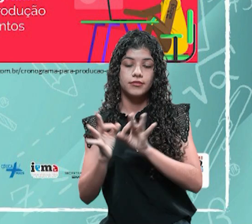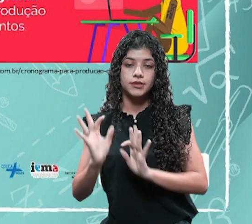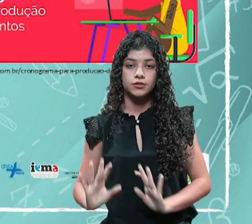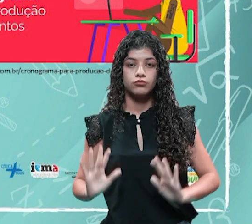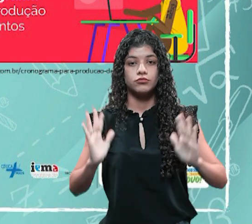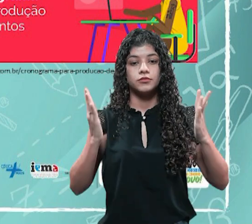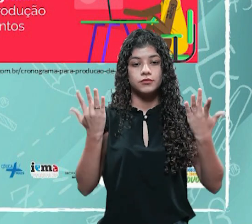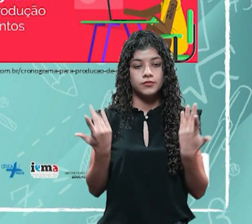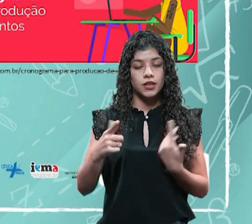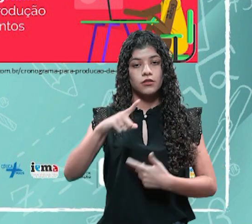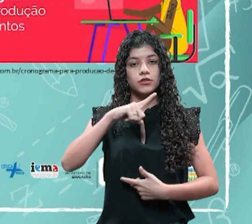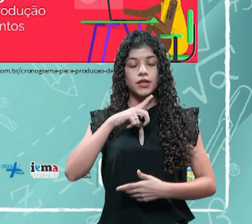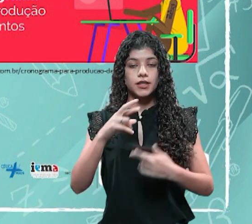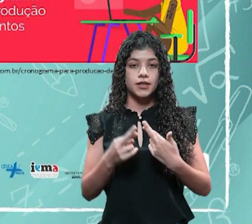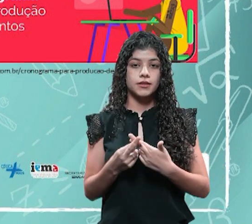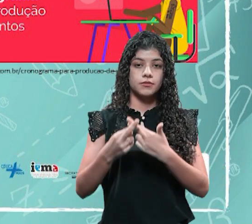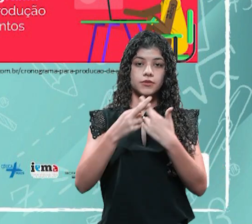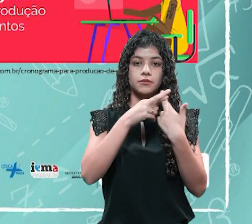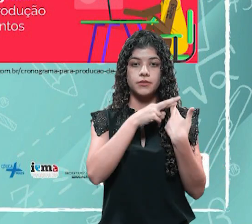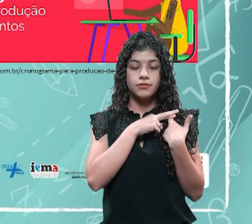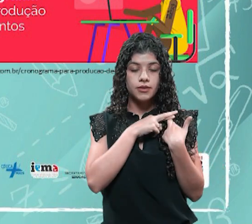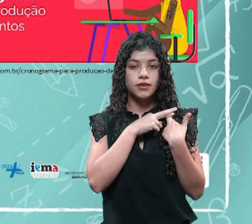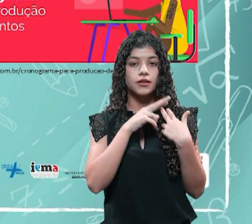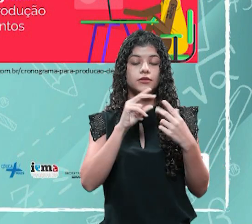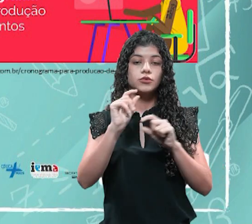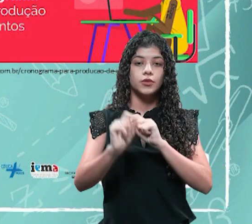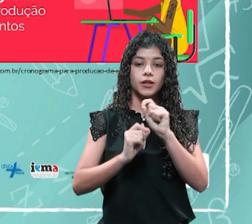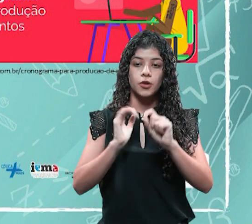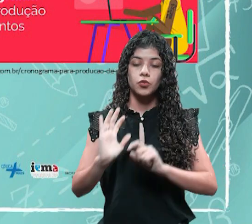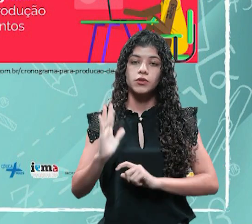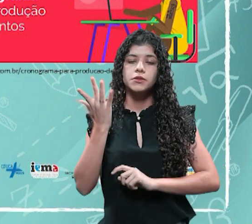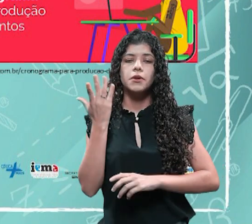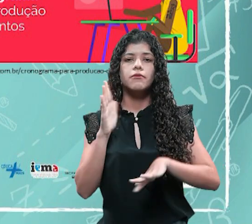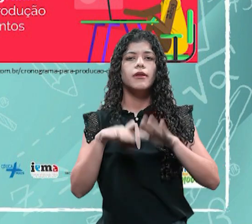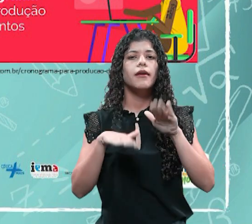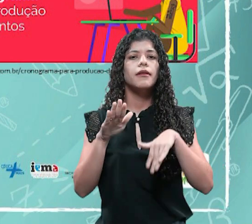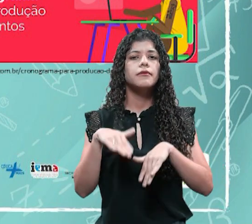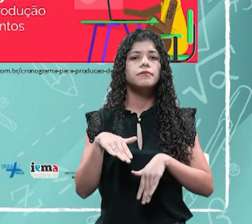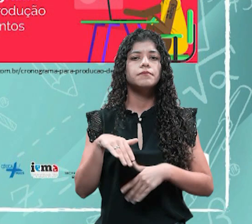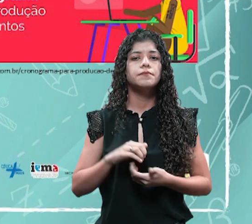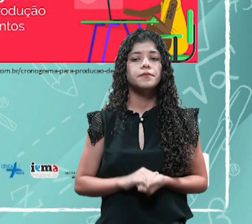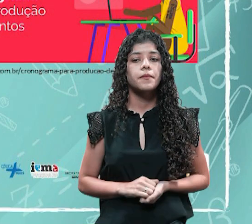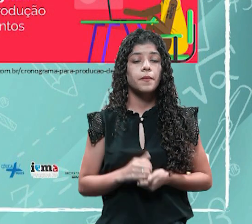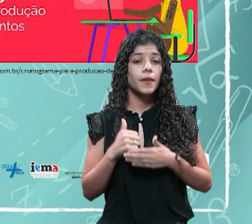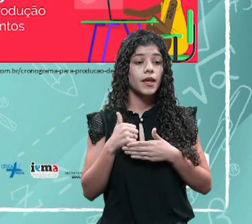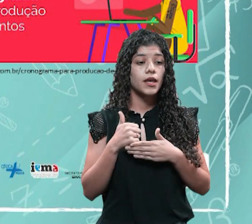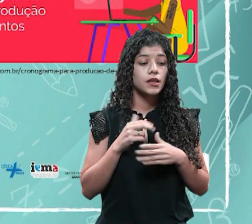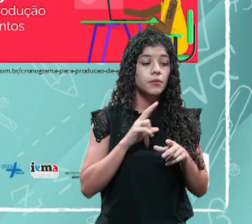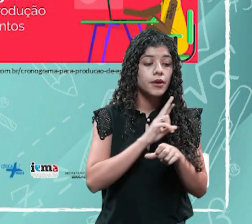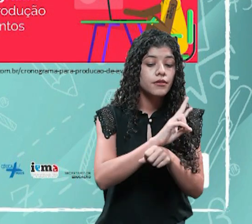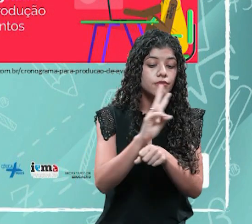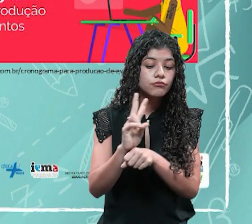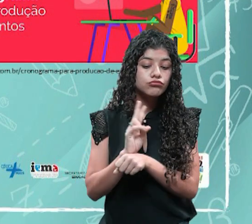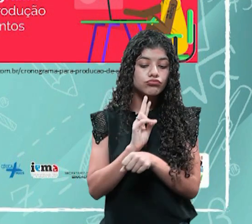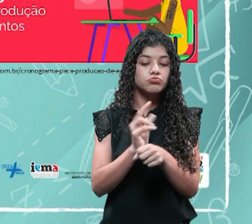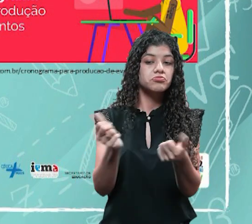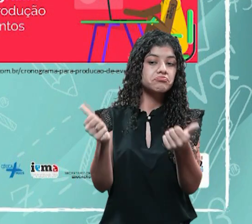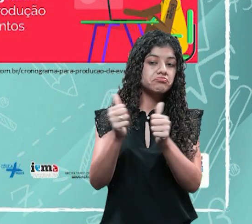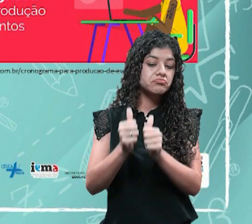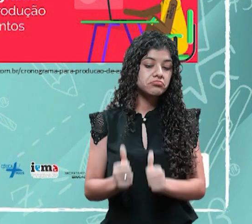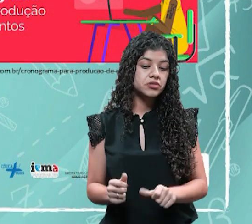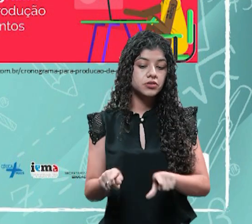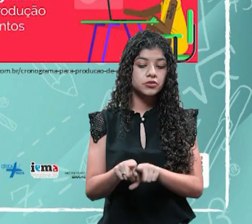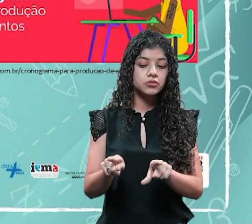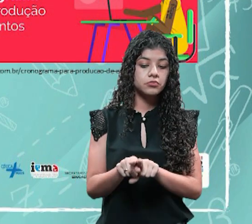Então, estabelece responsabilidade de execução. Quem que estabelece? E quem que acompanha essa avaliação, né,